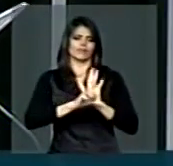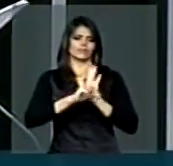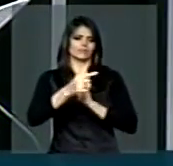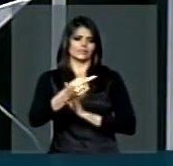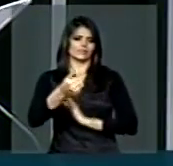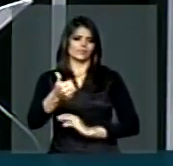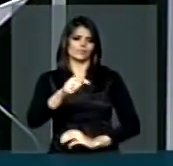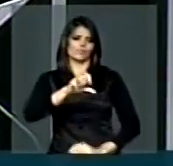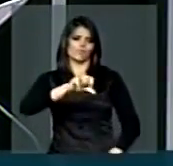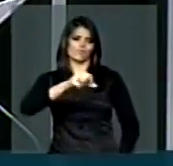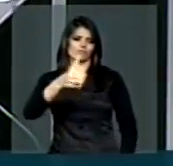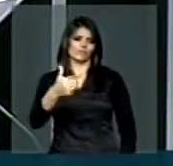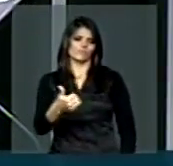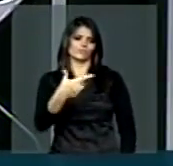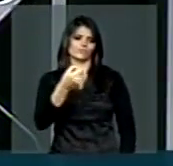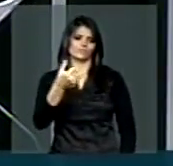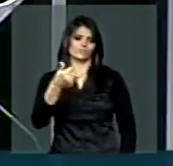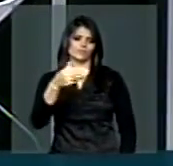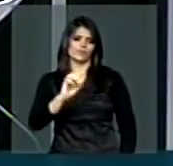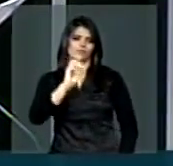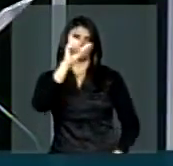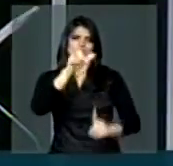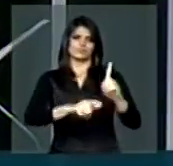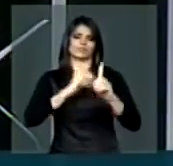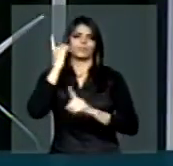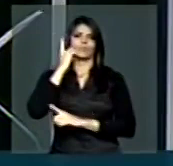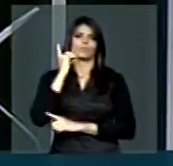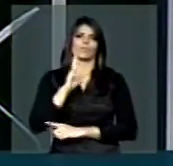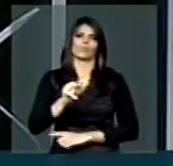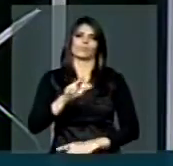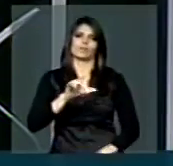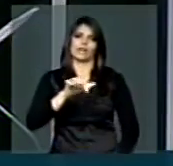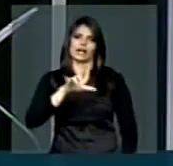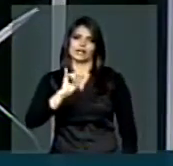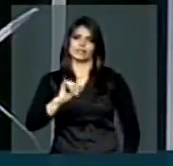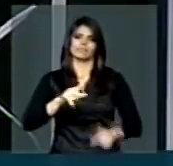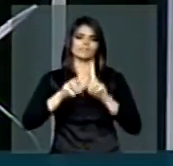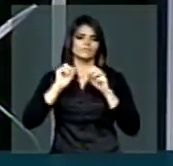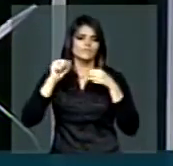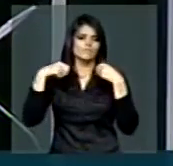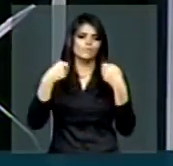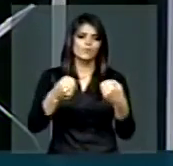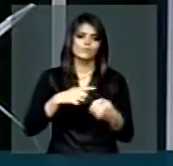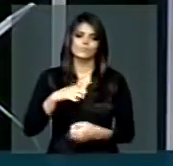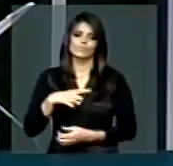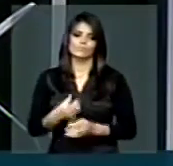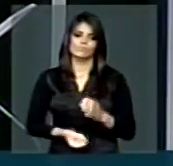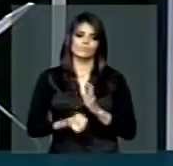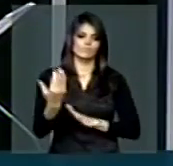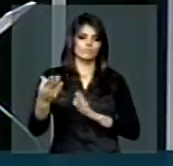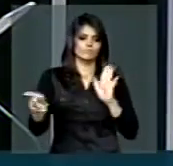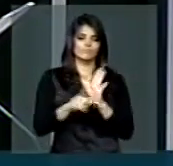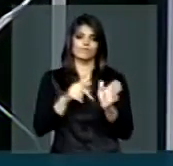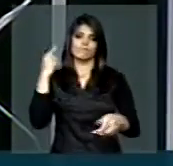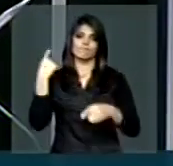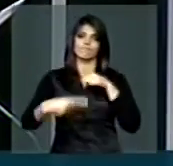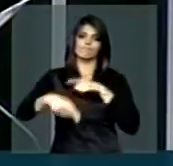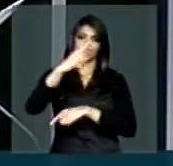de 2010 do ilustre deputado Dr. Biali. Apesar dos esforços, este último foi